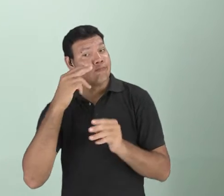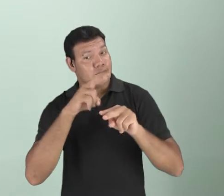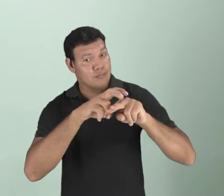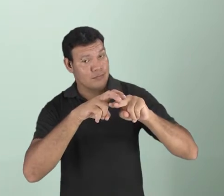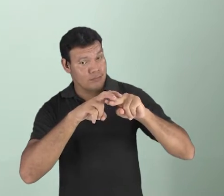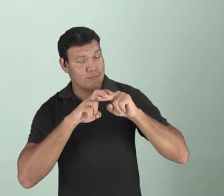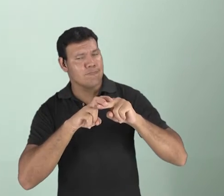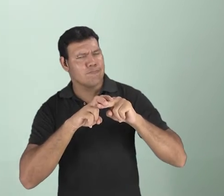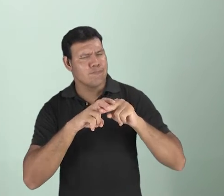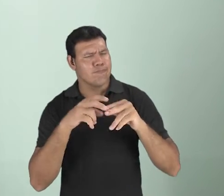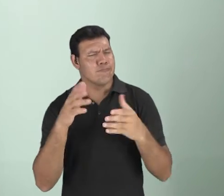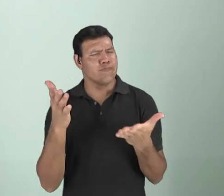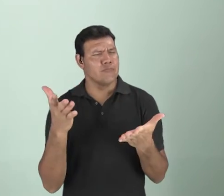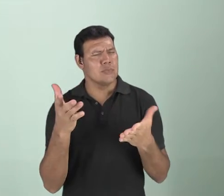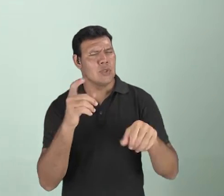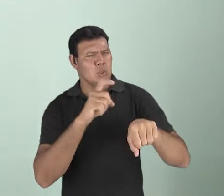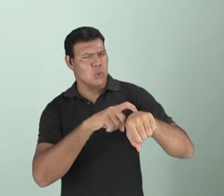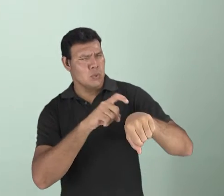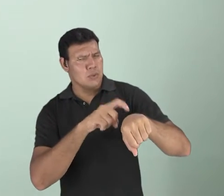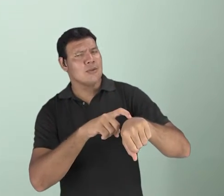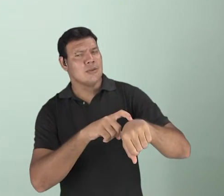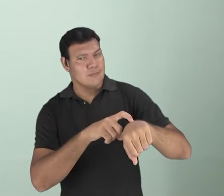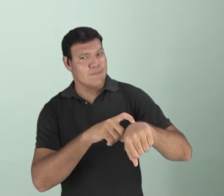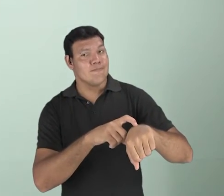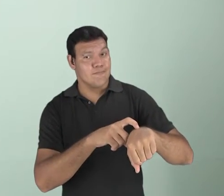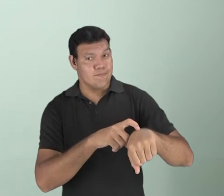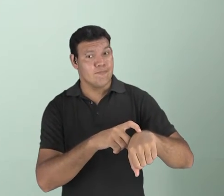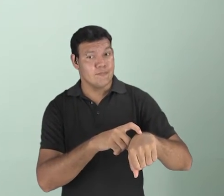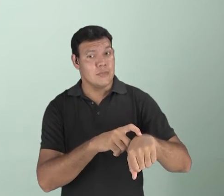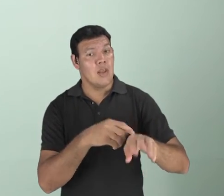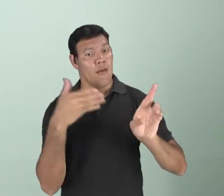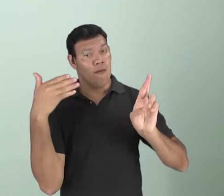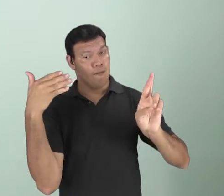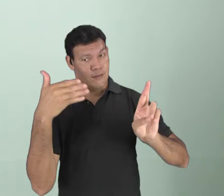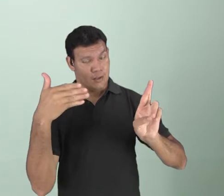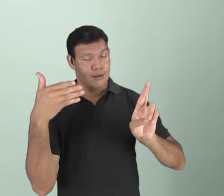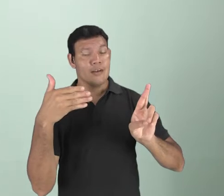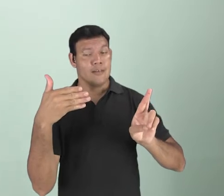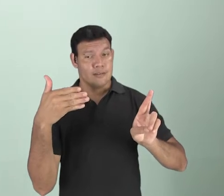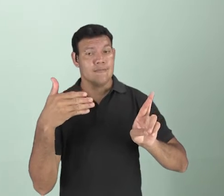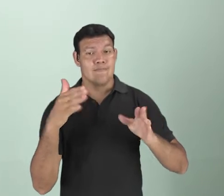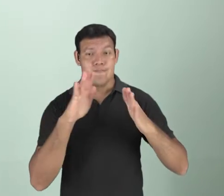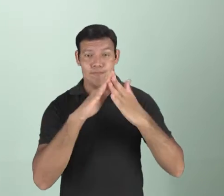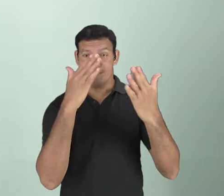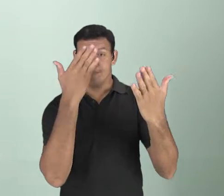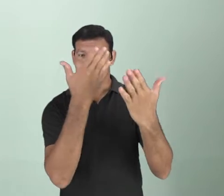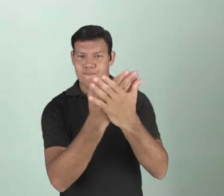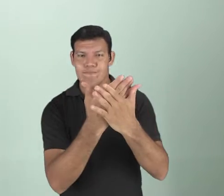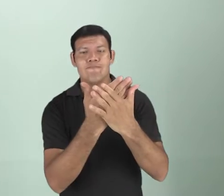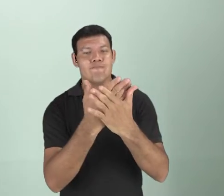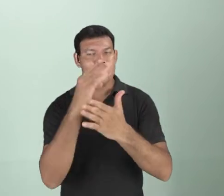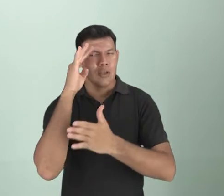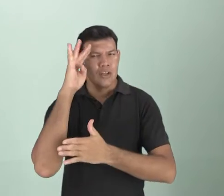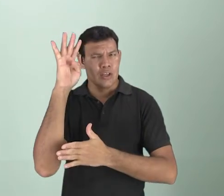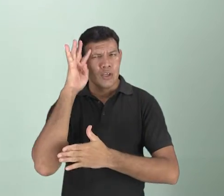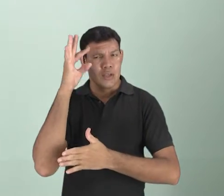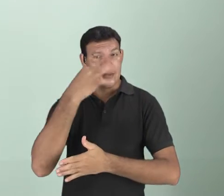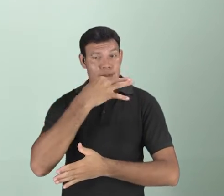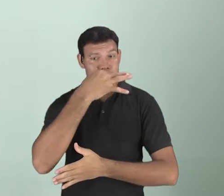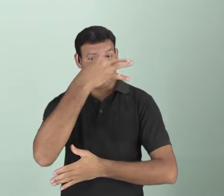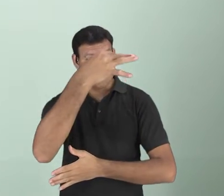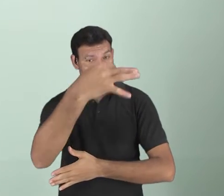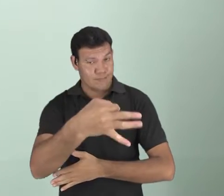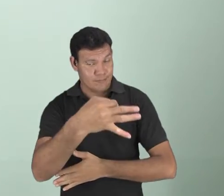que em um determinado momento foi lido que trata-se de uma escola que possuía uma teoria crítica.